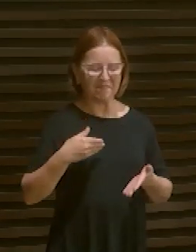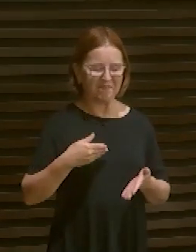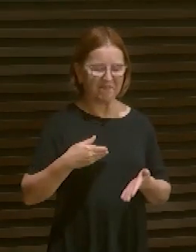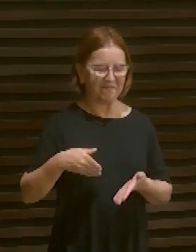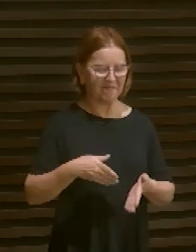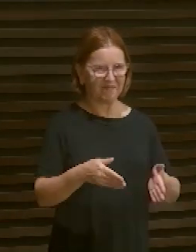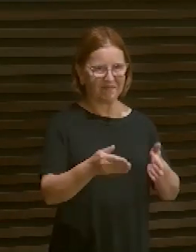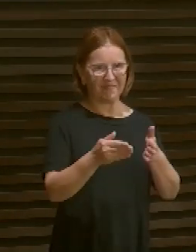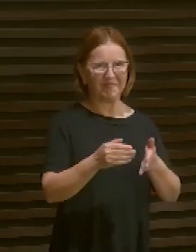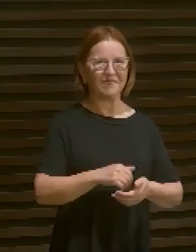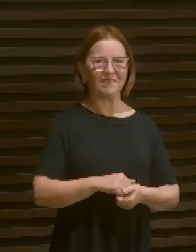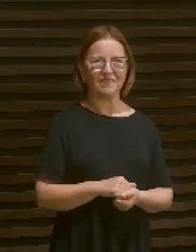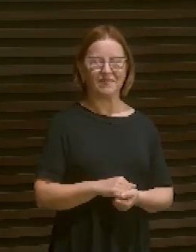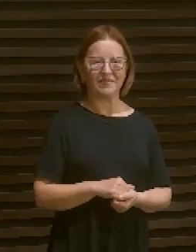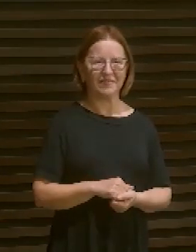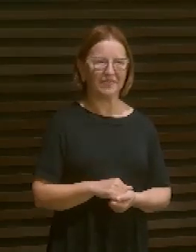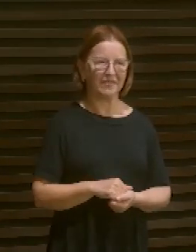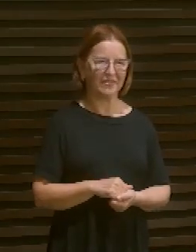veredas.